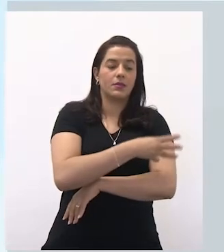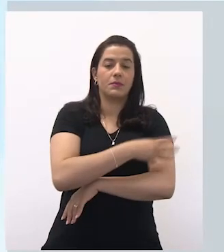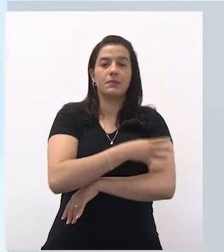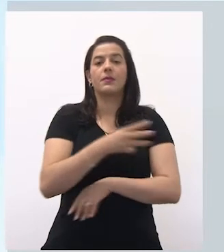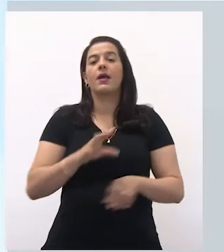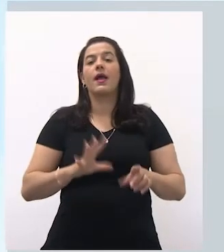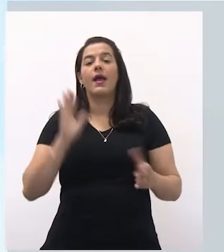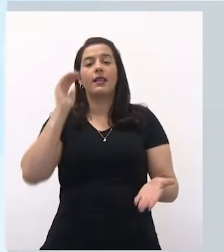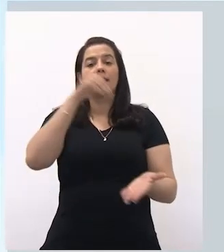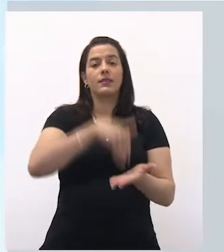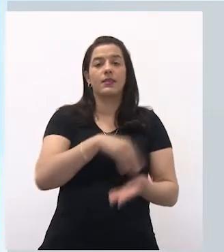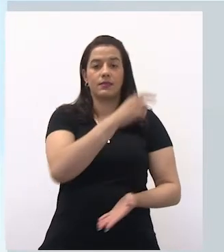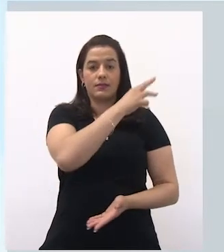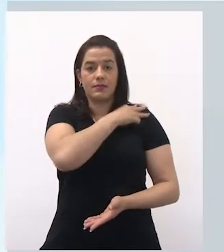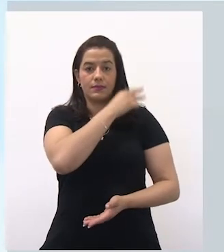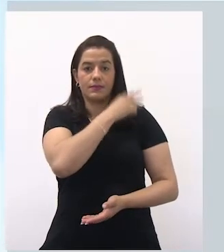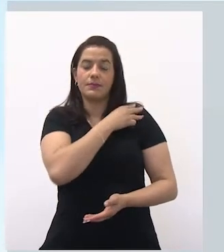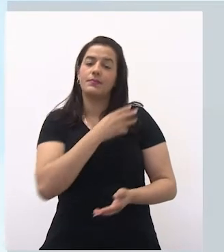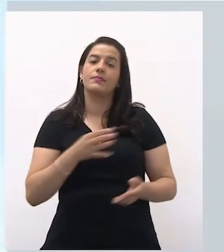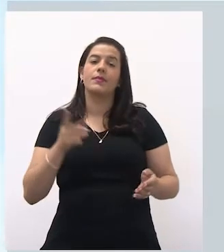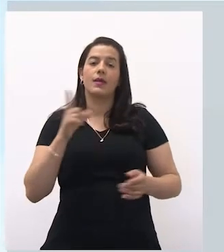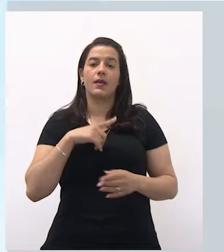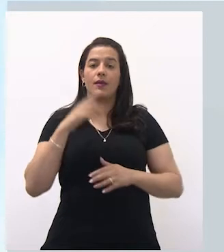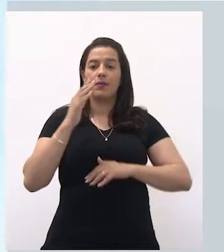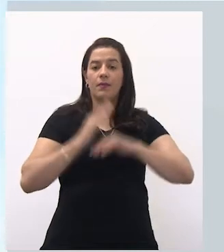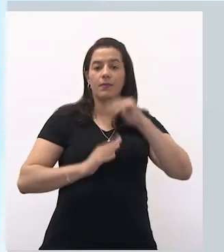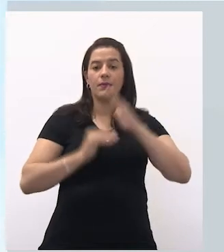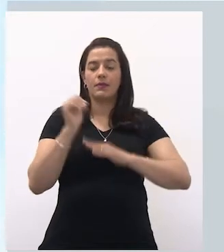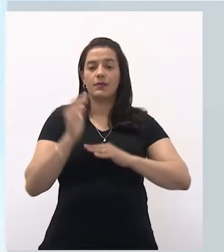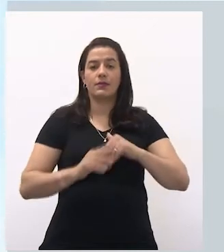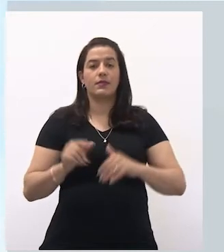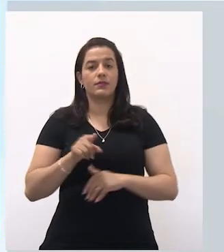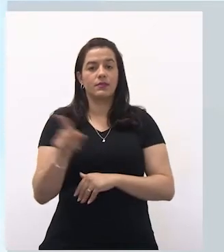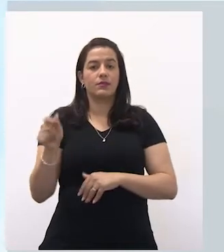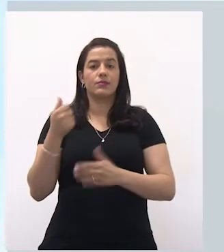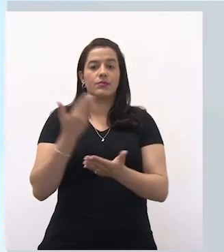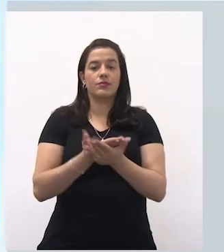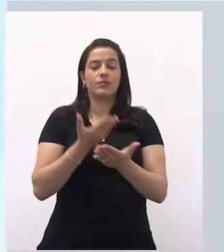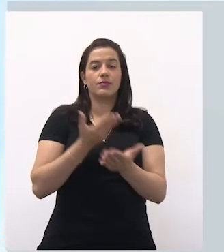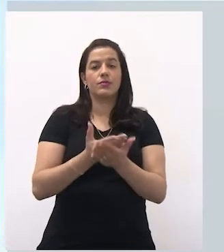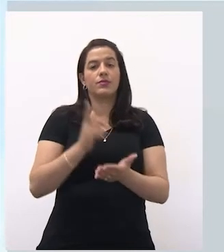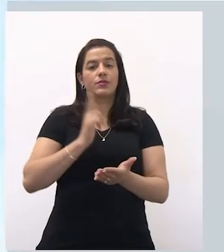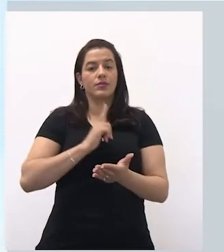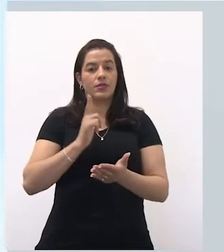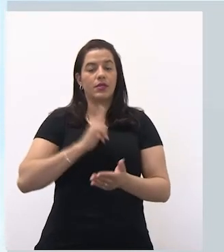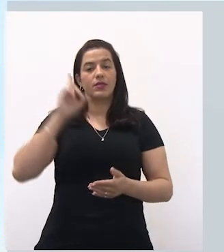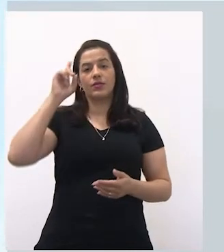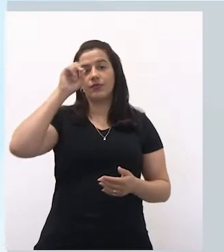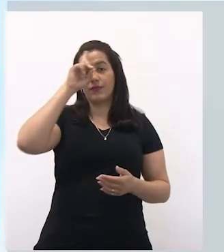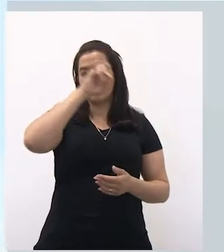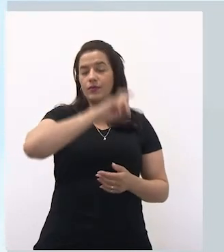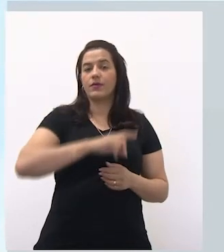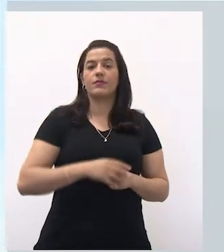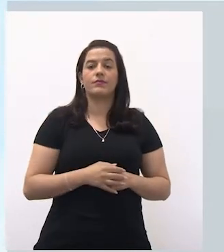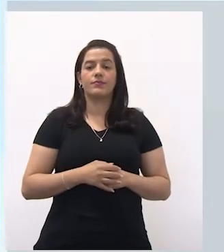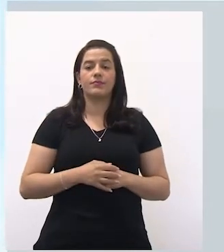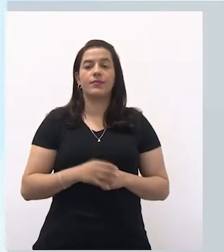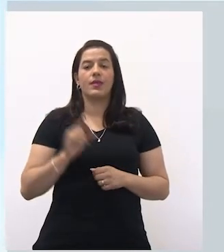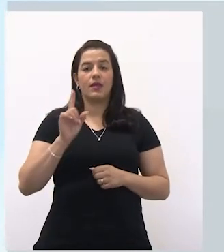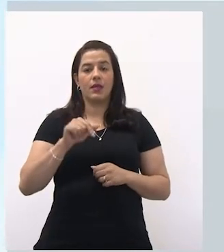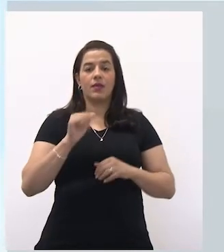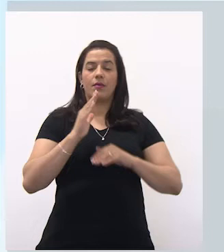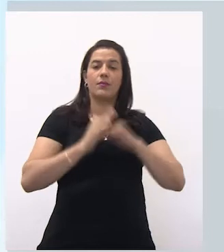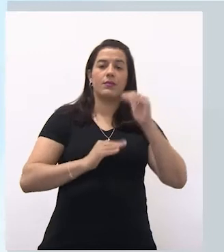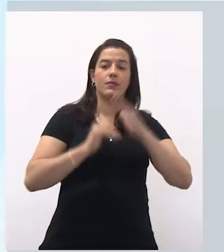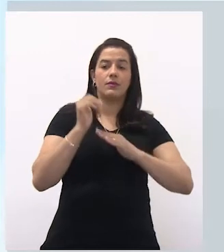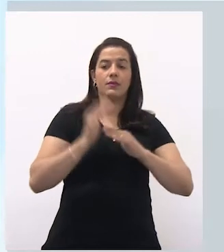série do ensino médio, é uma habilidade ainda que o estudante apresenta um grau de dificuldade muito grande. Essa habilidade, sempre